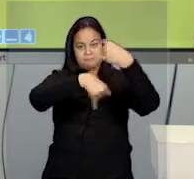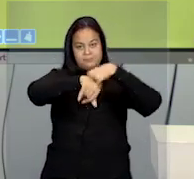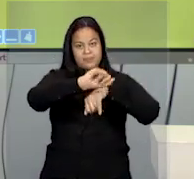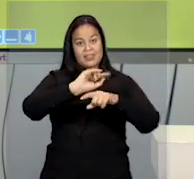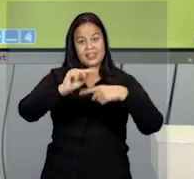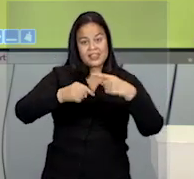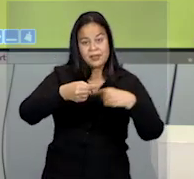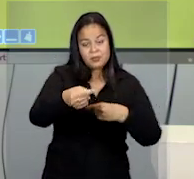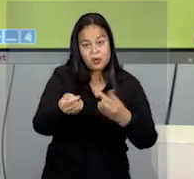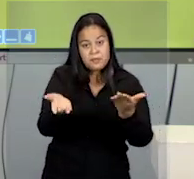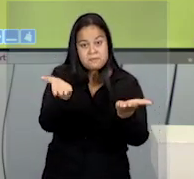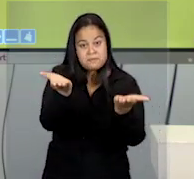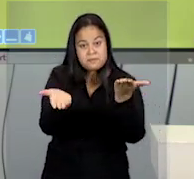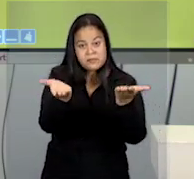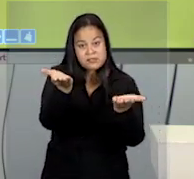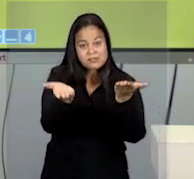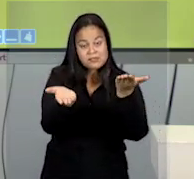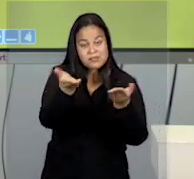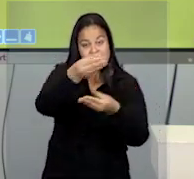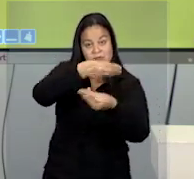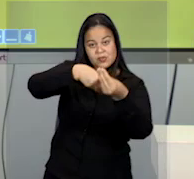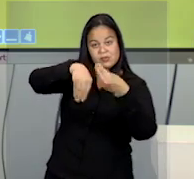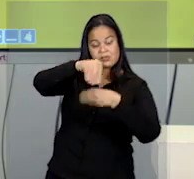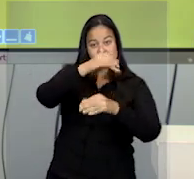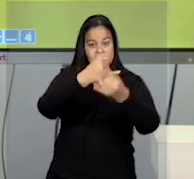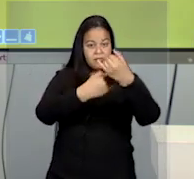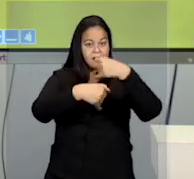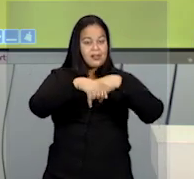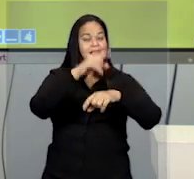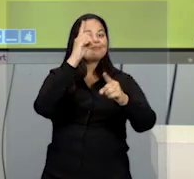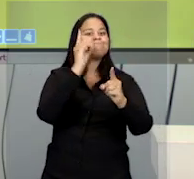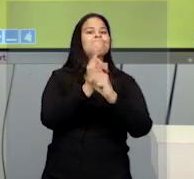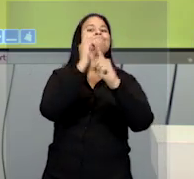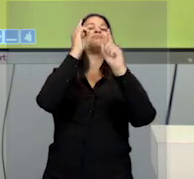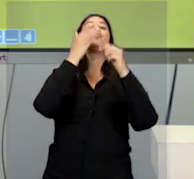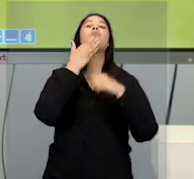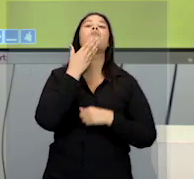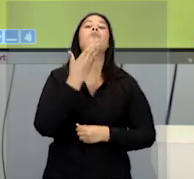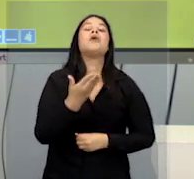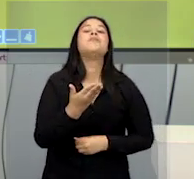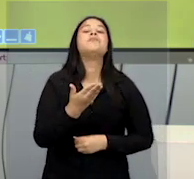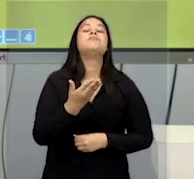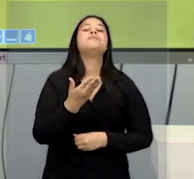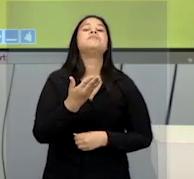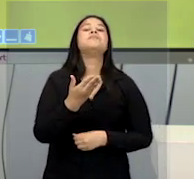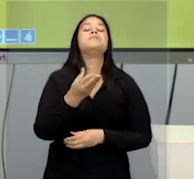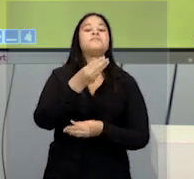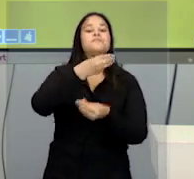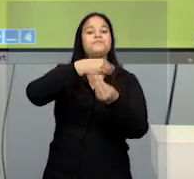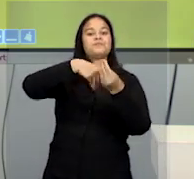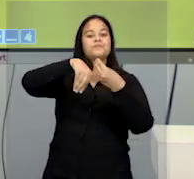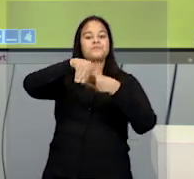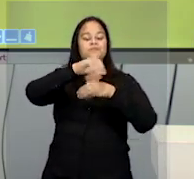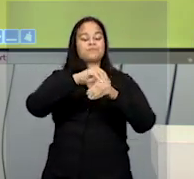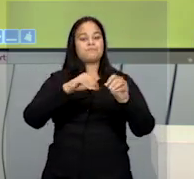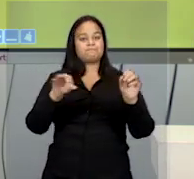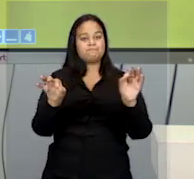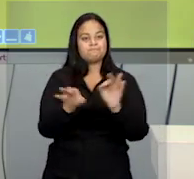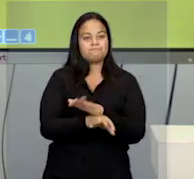nós fizemos o balanceamento das reações, aí nós chegamos à nossa reação